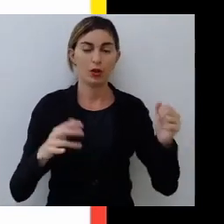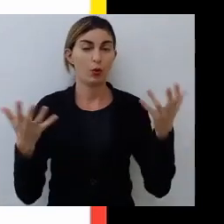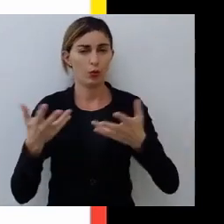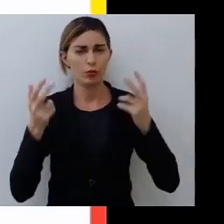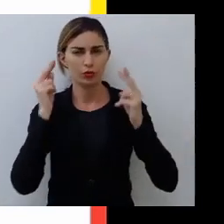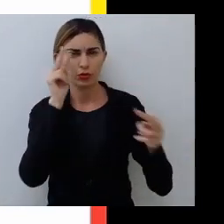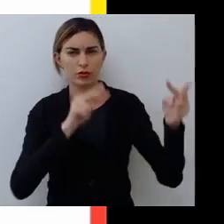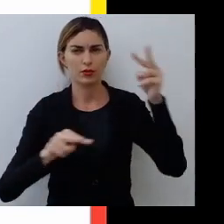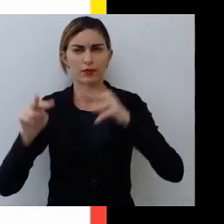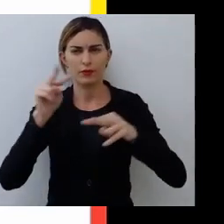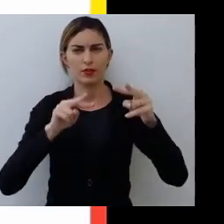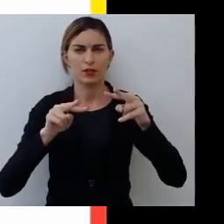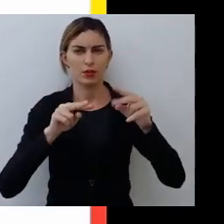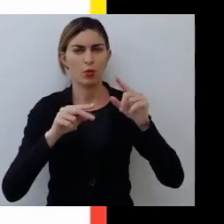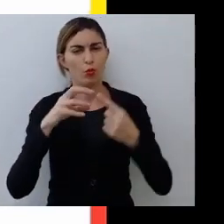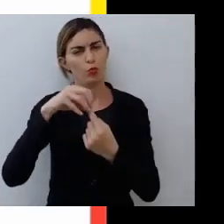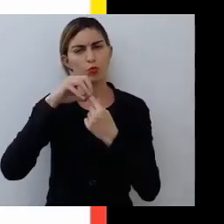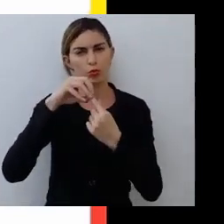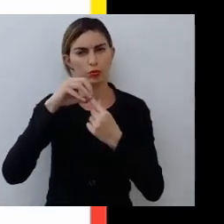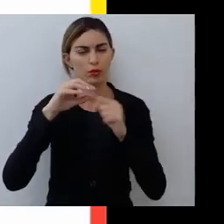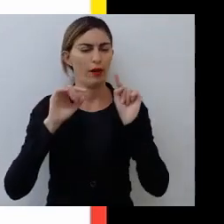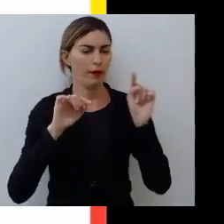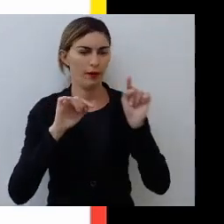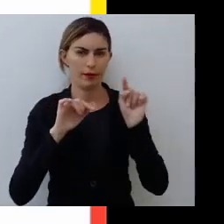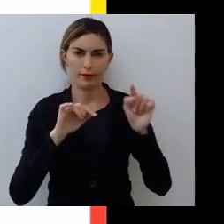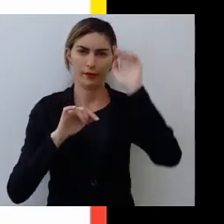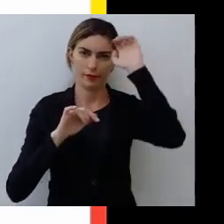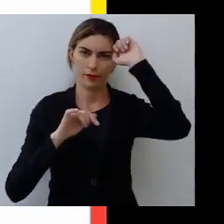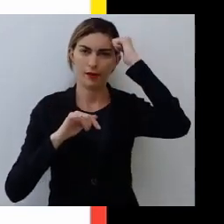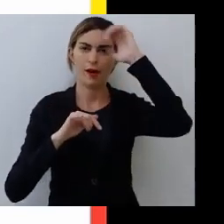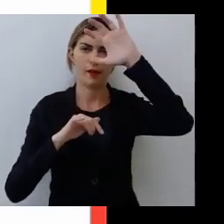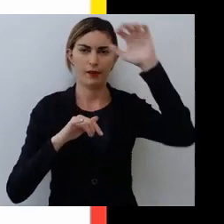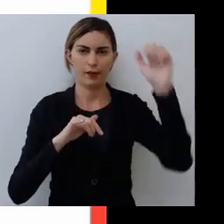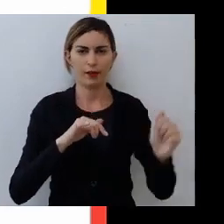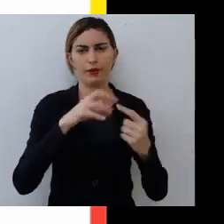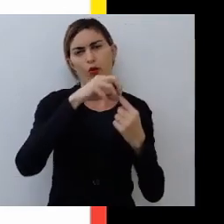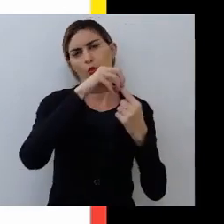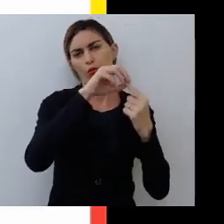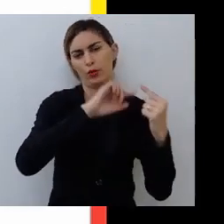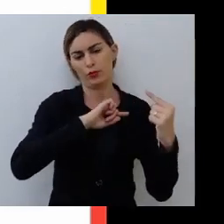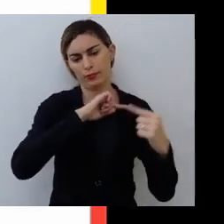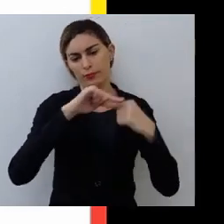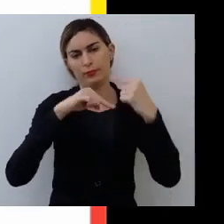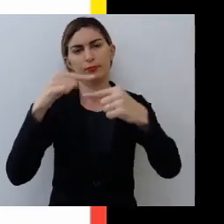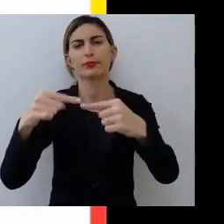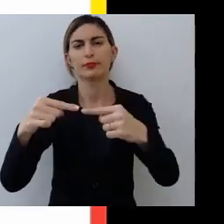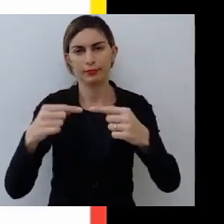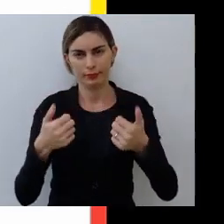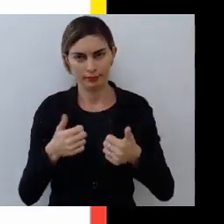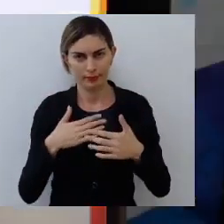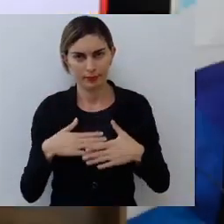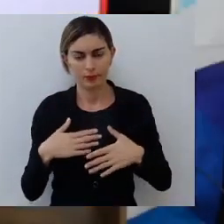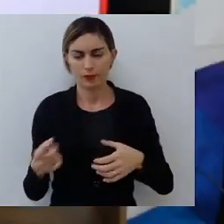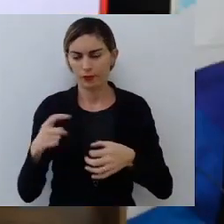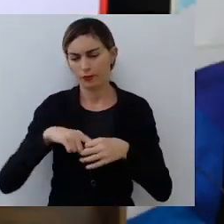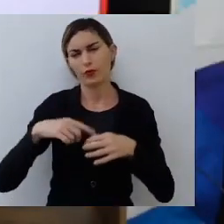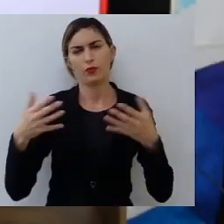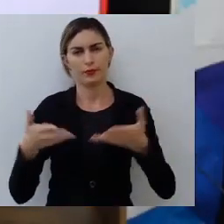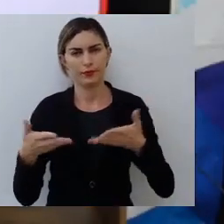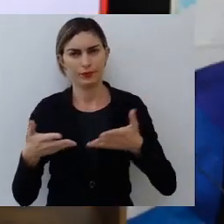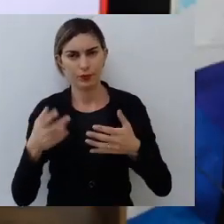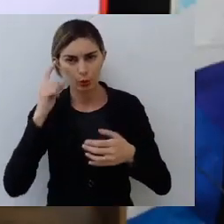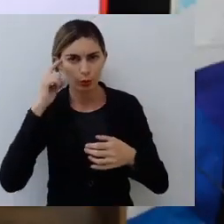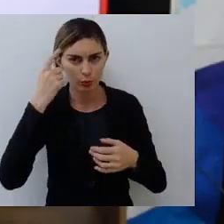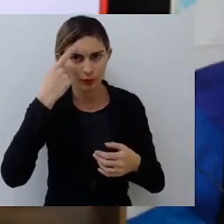predominante defende uma origem única, e essa origem estaria na África. Tranquilo? Volta aqui pro tio.